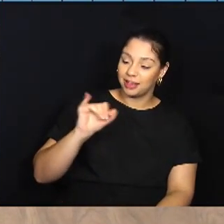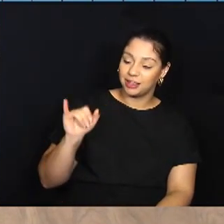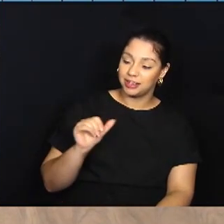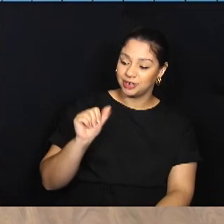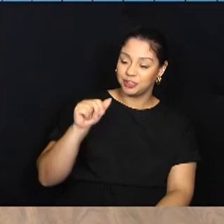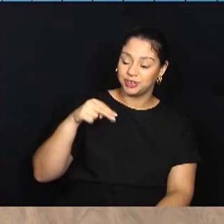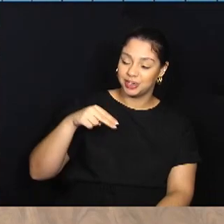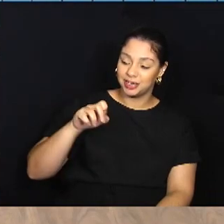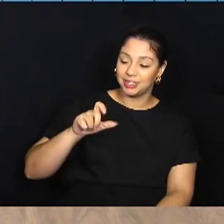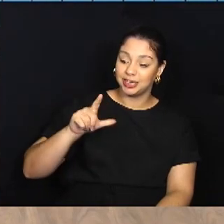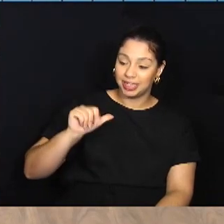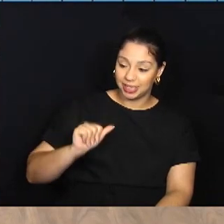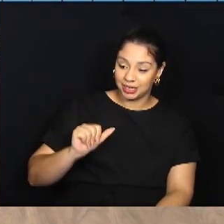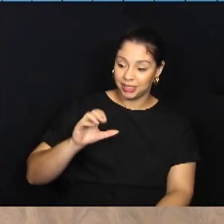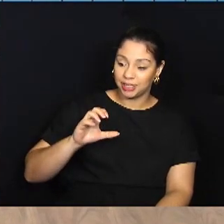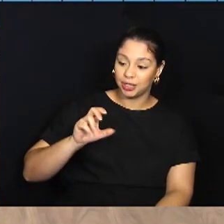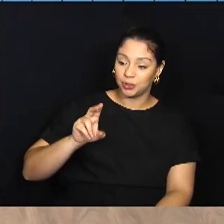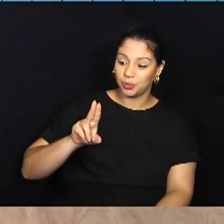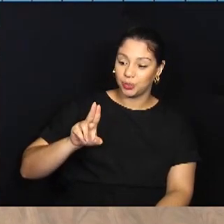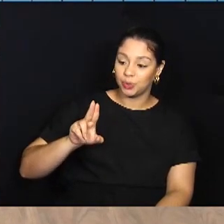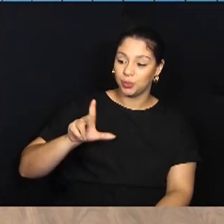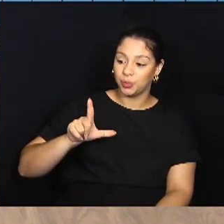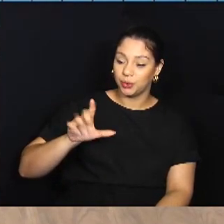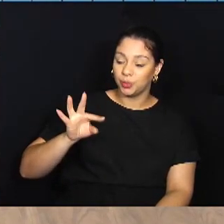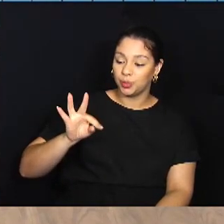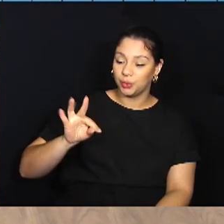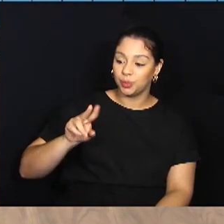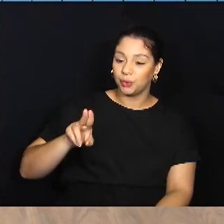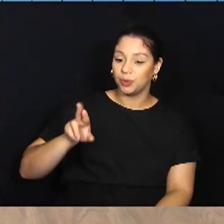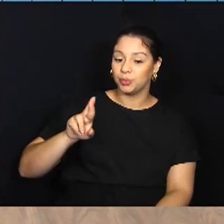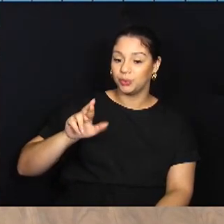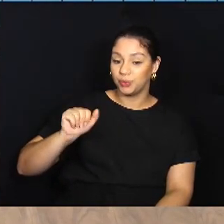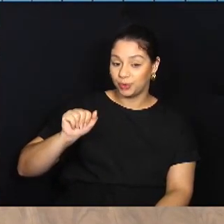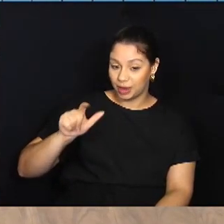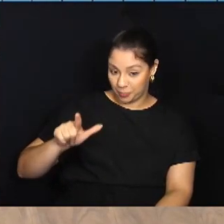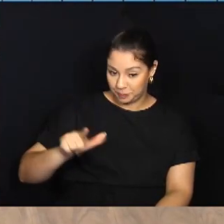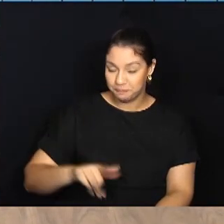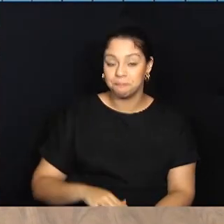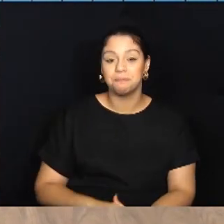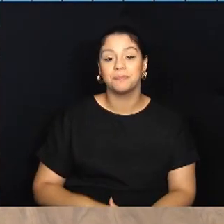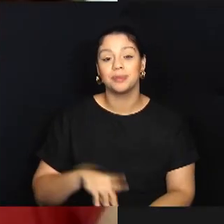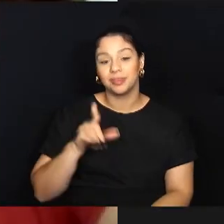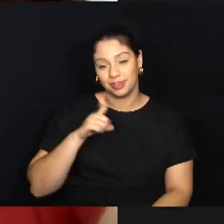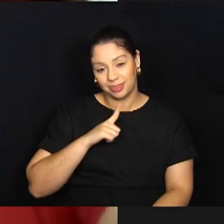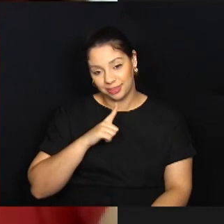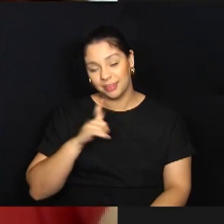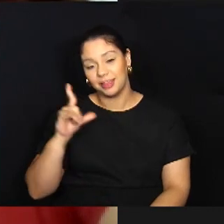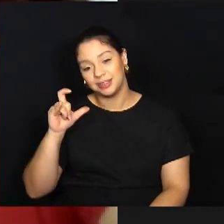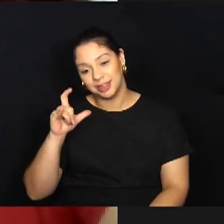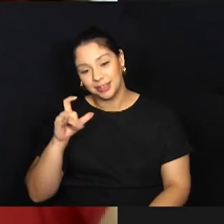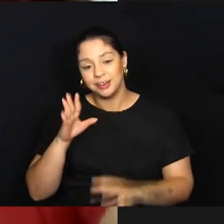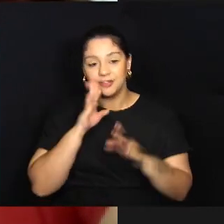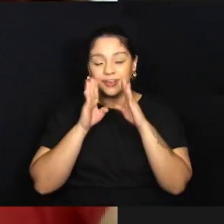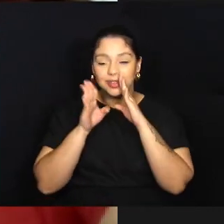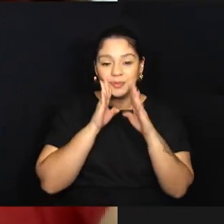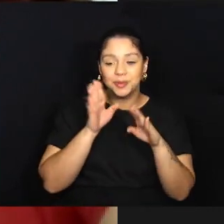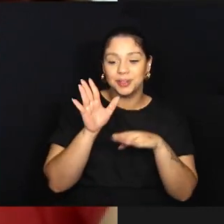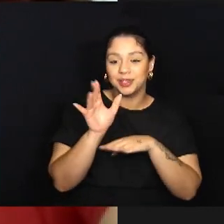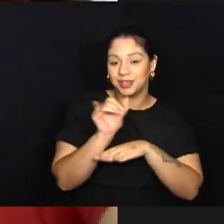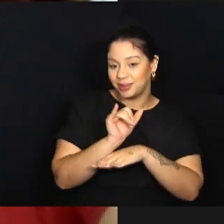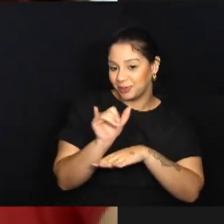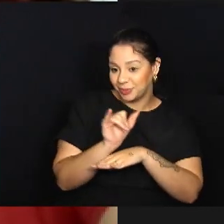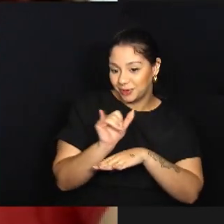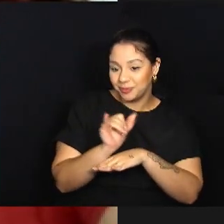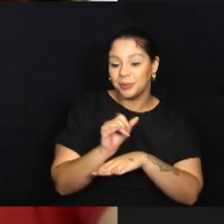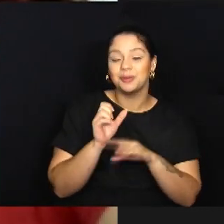também. Da Janela Cultural, tanto no Instagram, Facebook, YouTube, né?